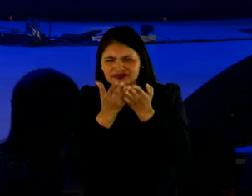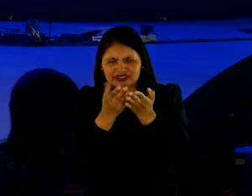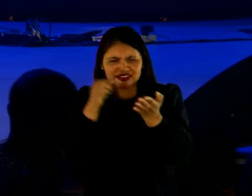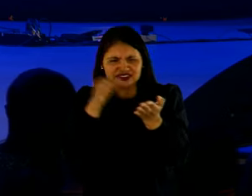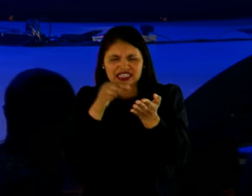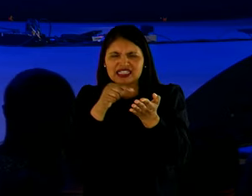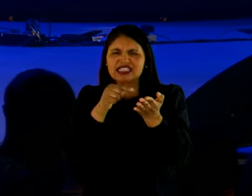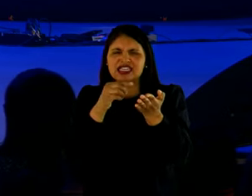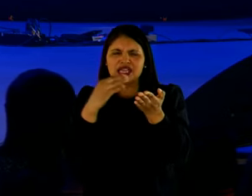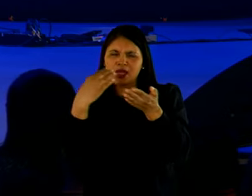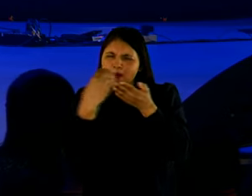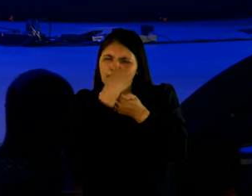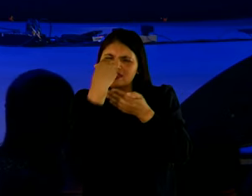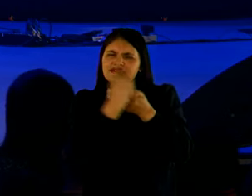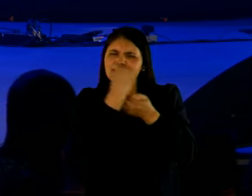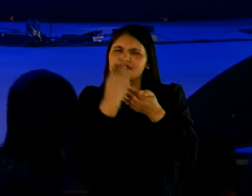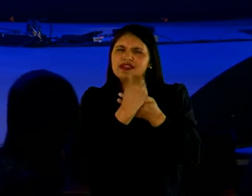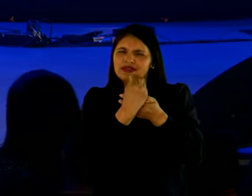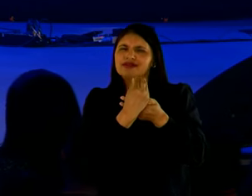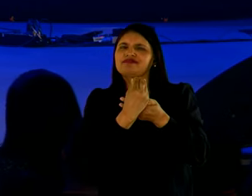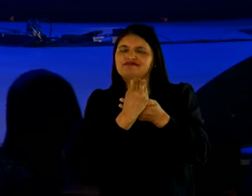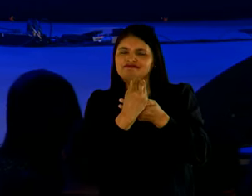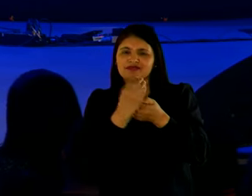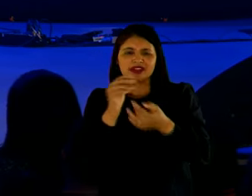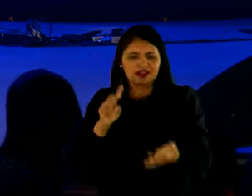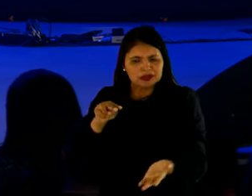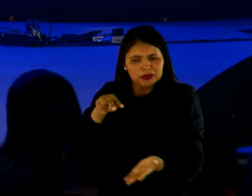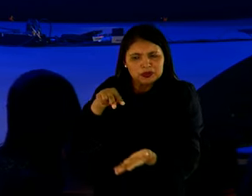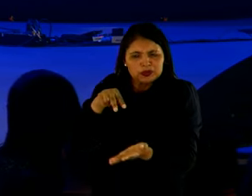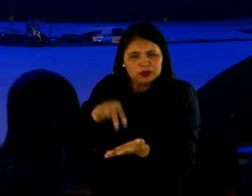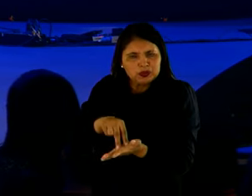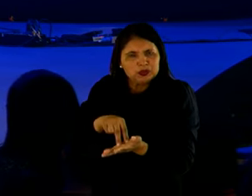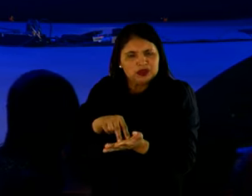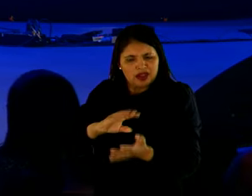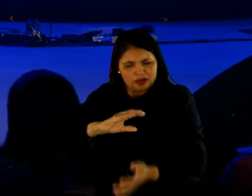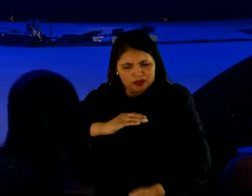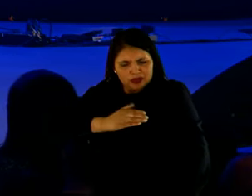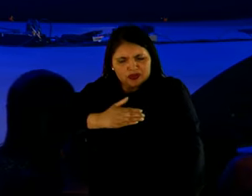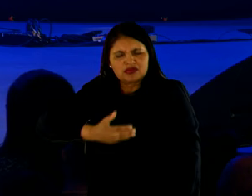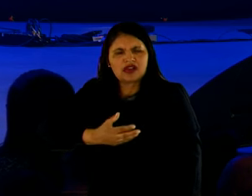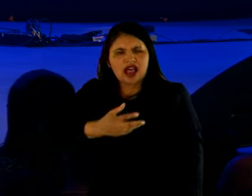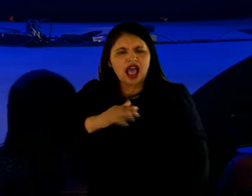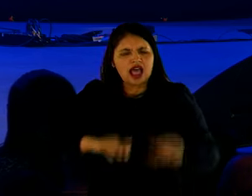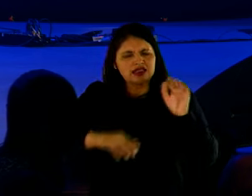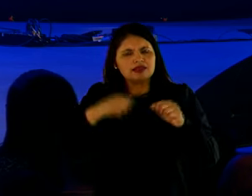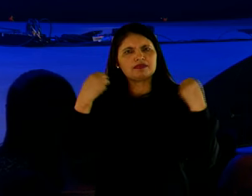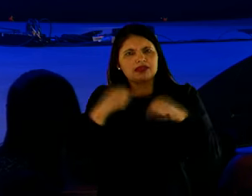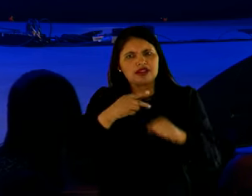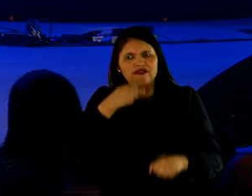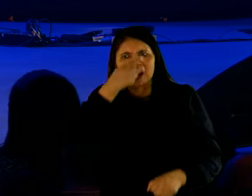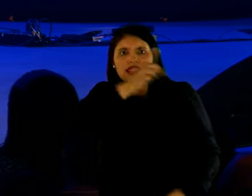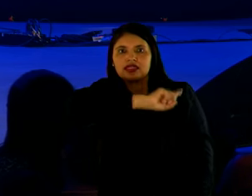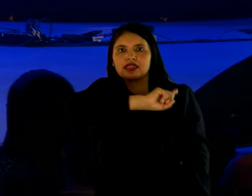para enfrentar o mundo lá fora. saber falar: "Não, eu não quero.